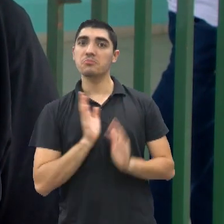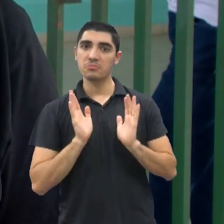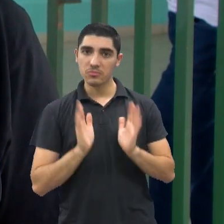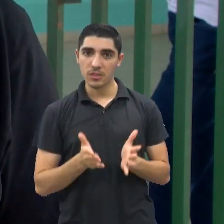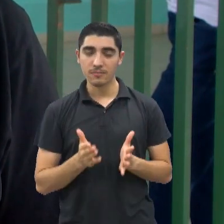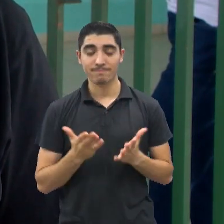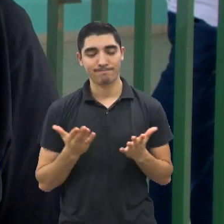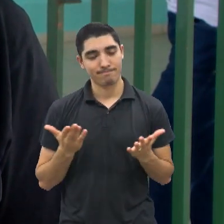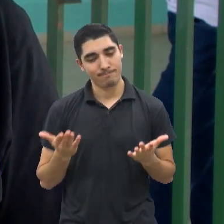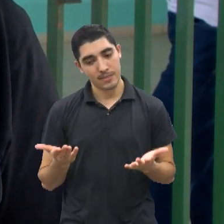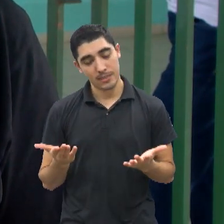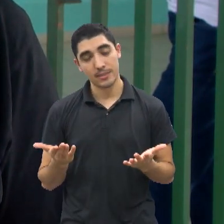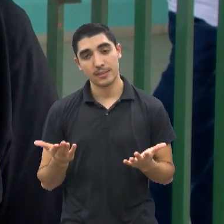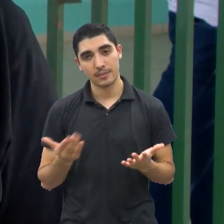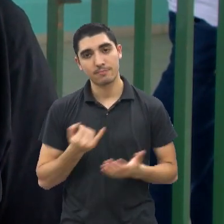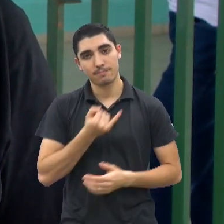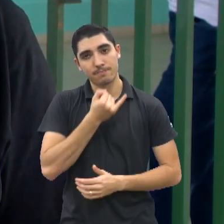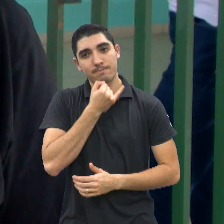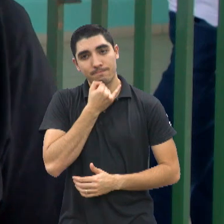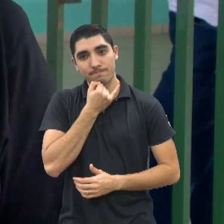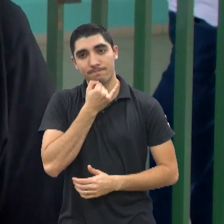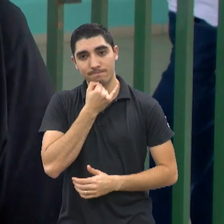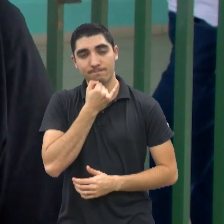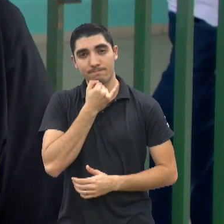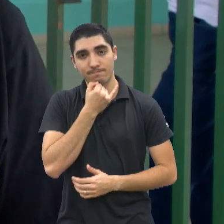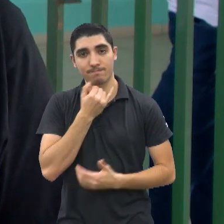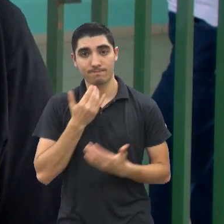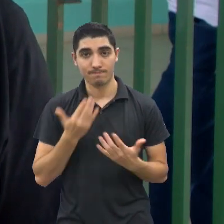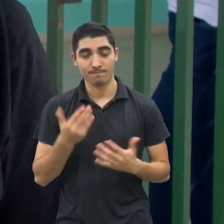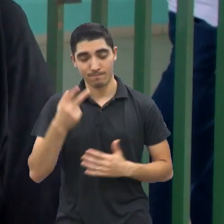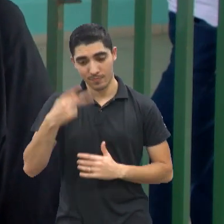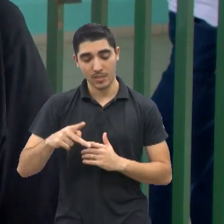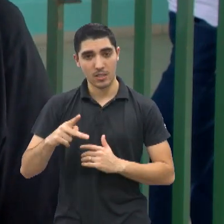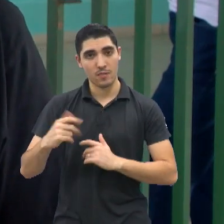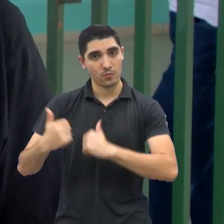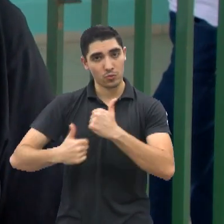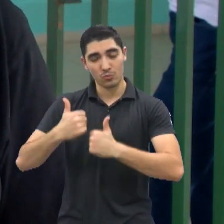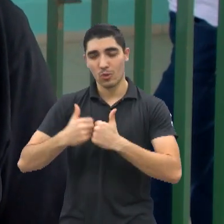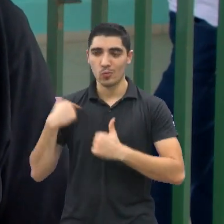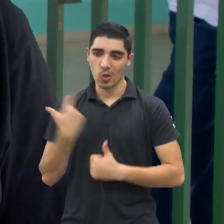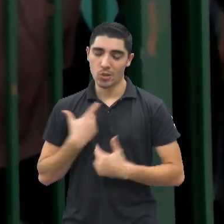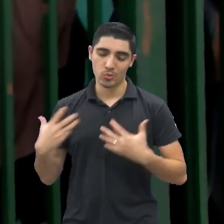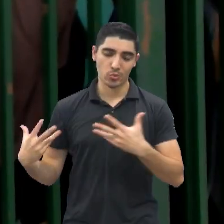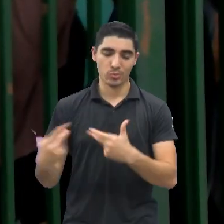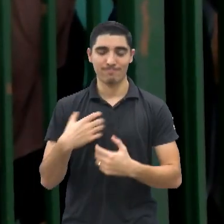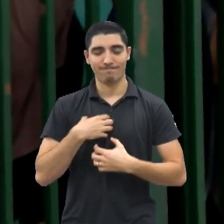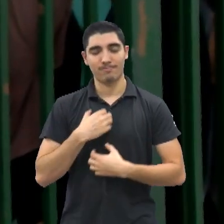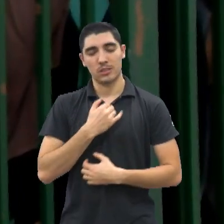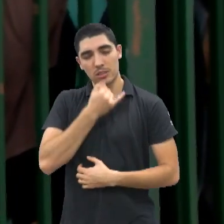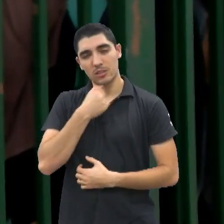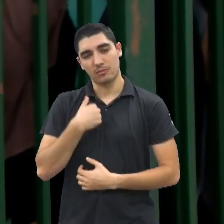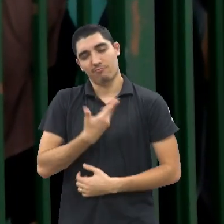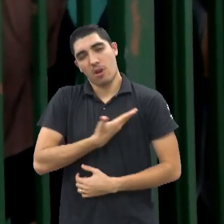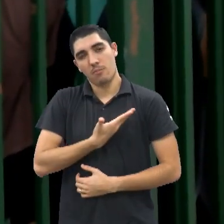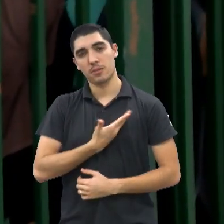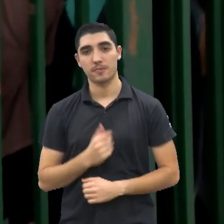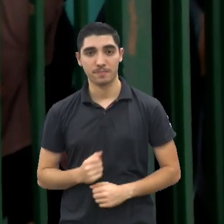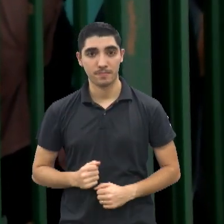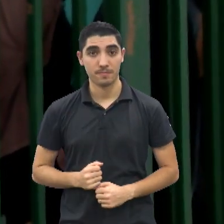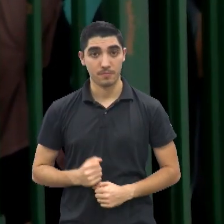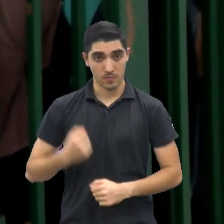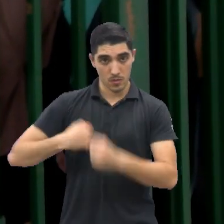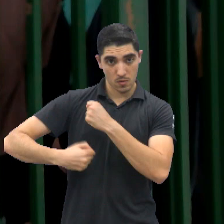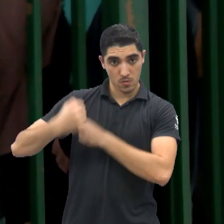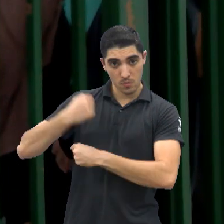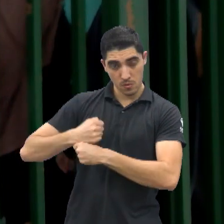mas trist para o cenário do futebol né E também como um amigo em 2020 o